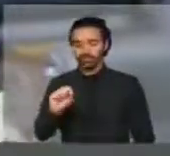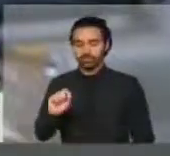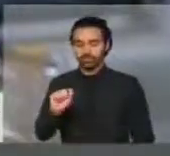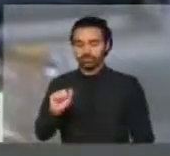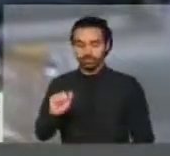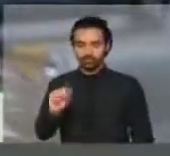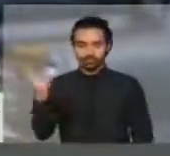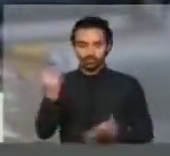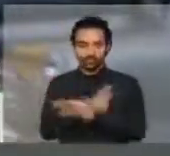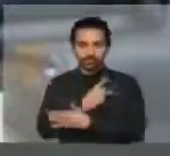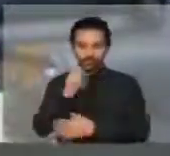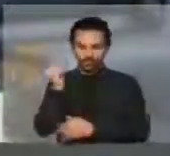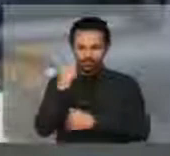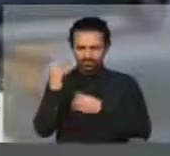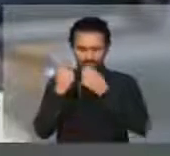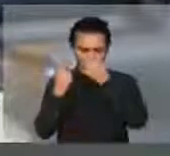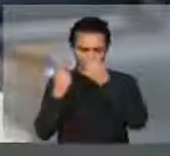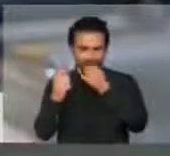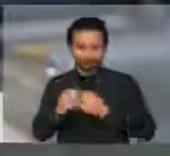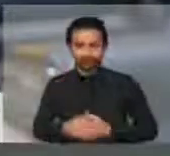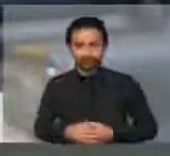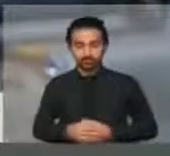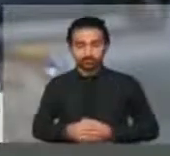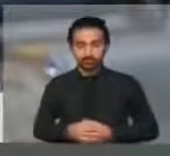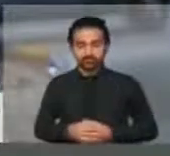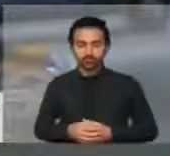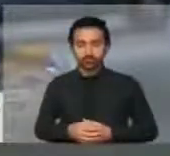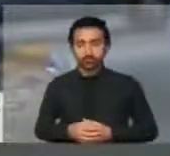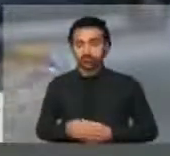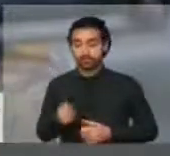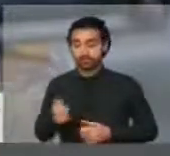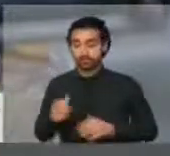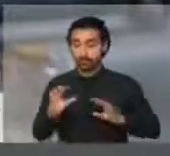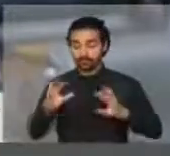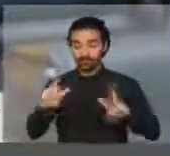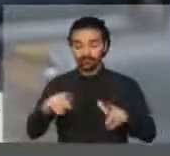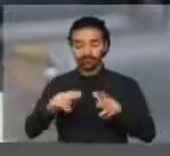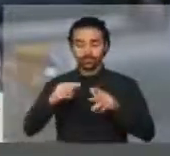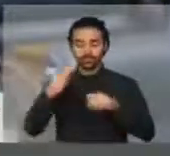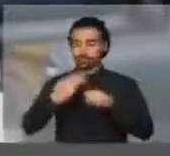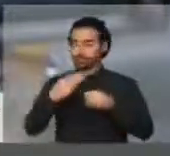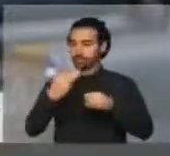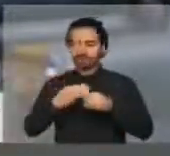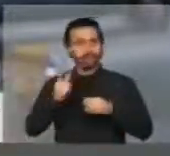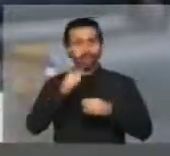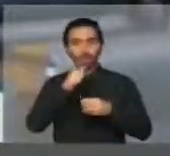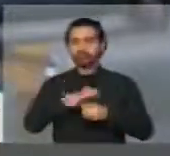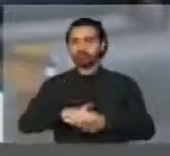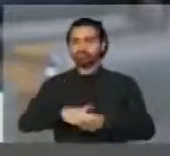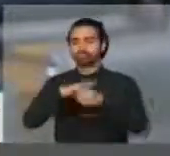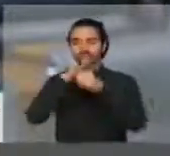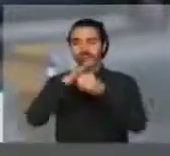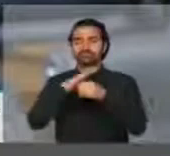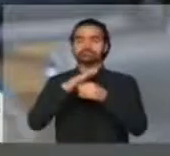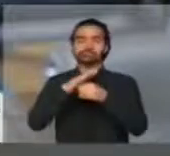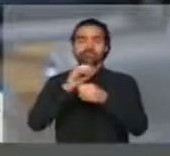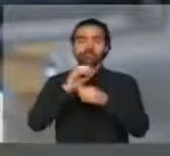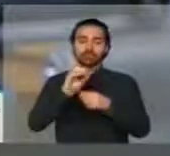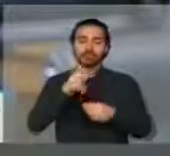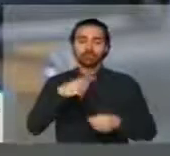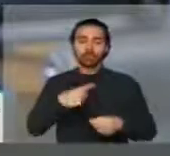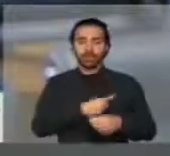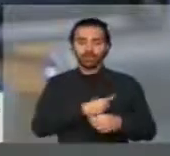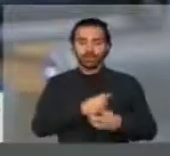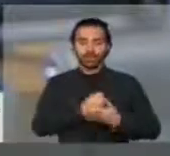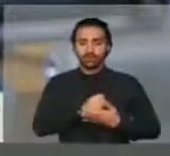está acontecendo no Rio Grande do Sul. Quase todos os municípios embaixo d'água, nossa solidariedade, municípios sem